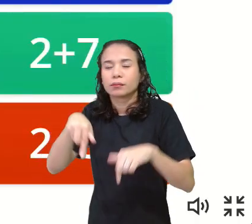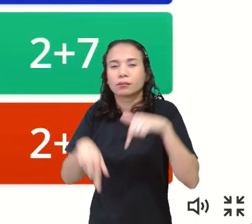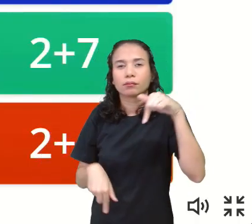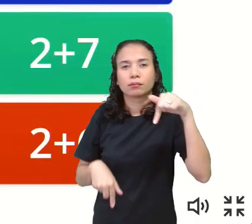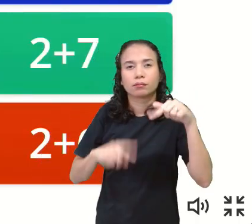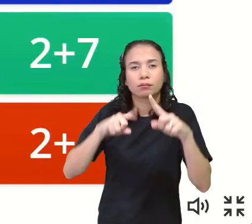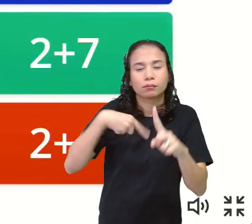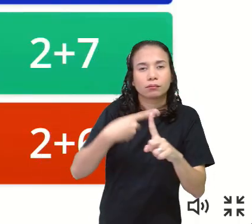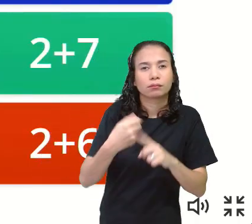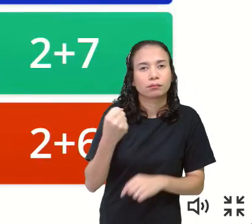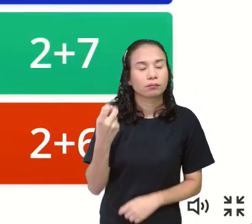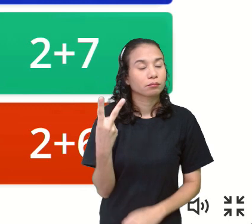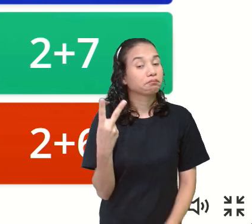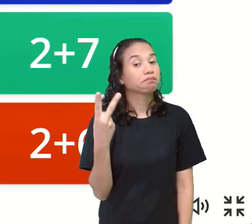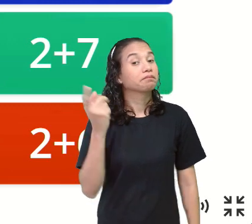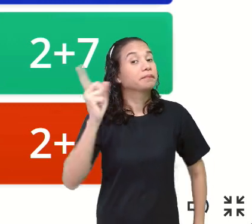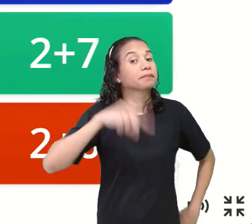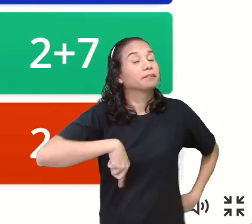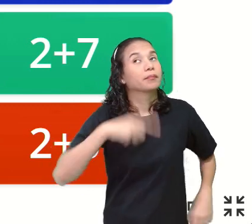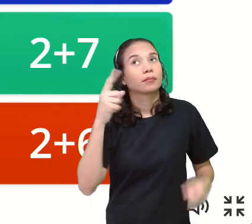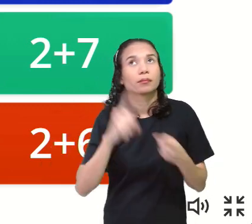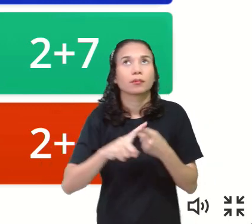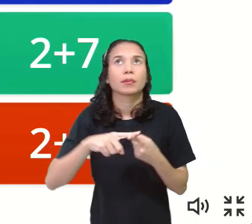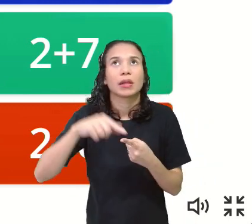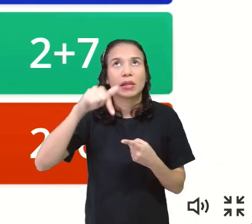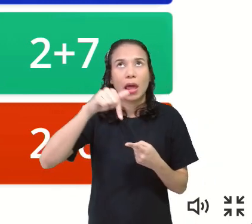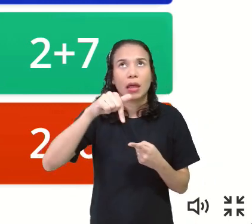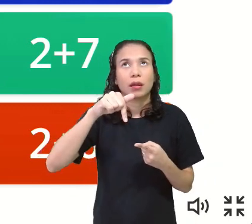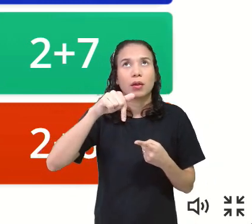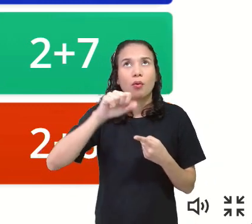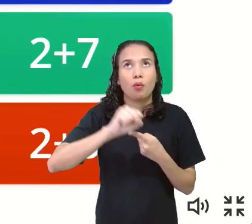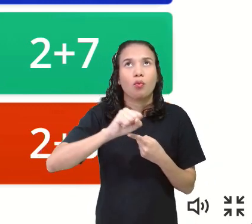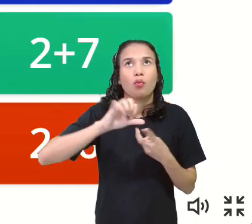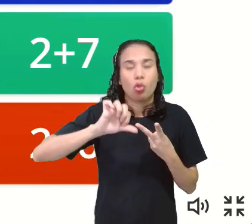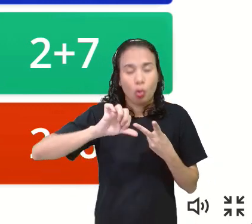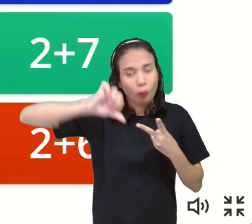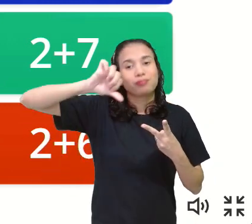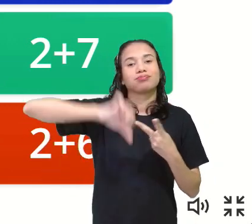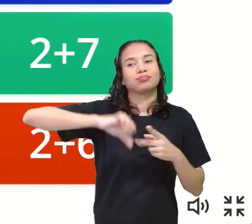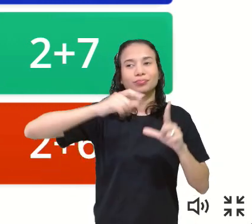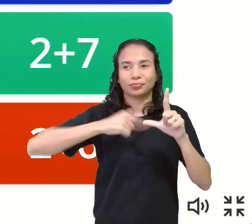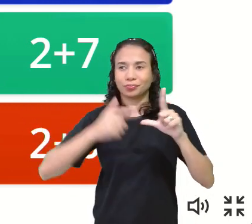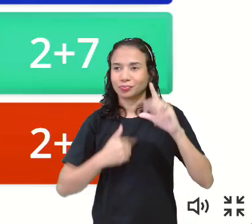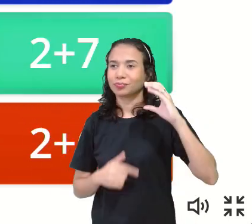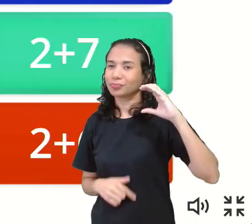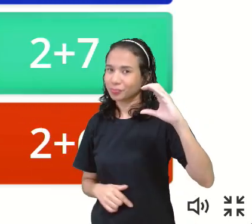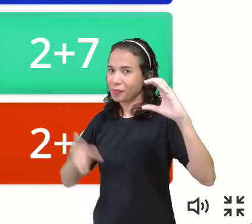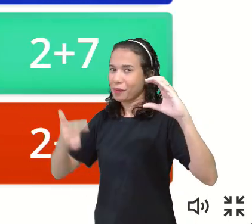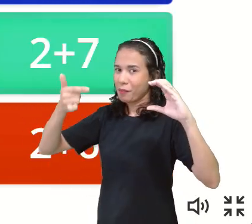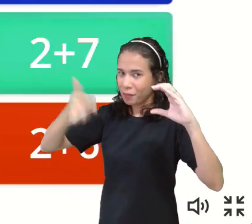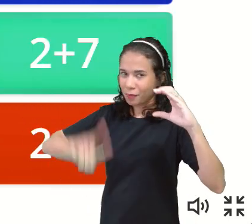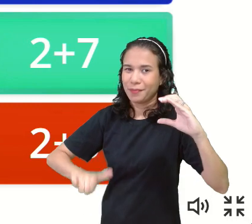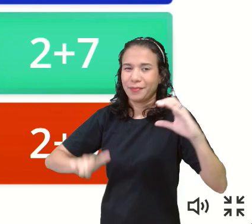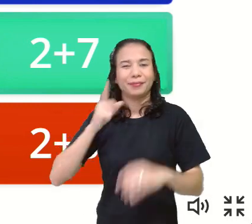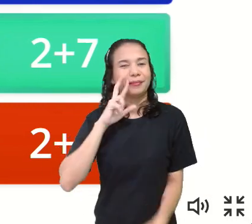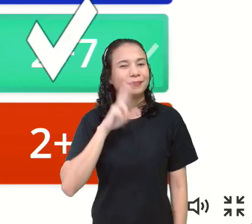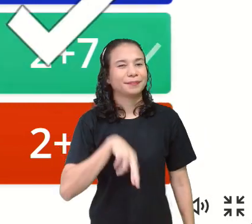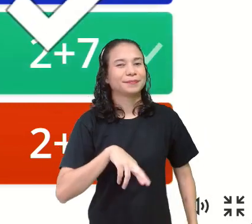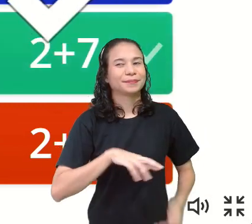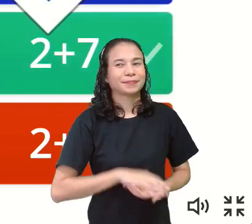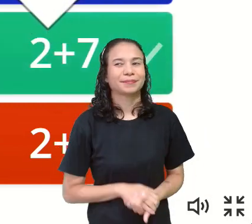7 mais 2. Ui, ai, 7. 8, 9. Isso. Então é a letra C, professora Josi. É a letra C.